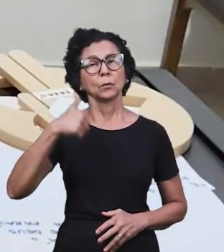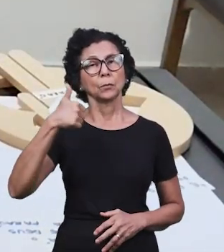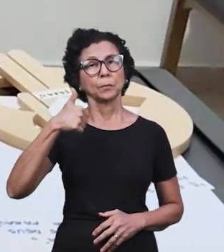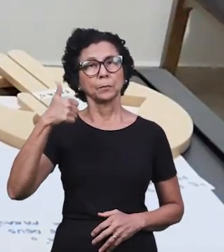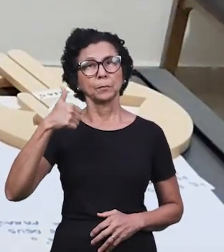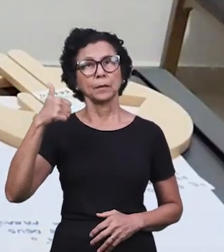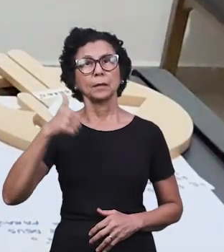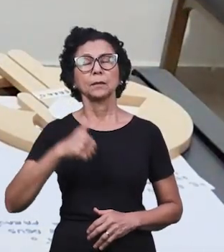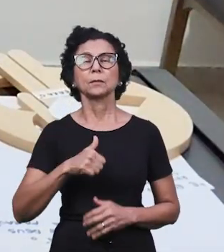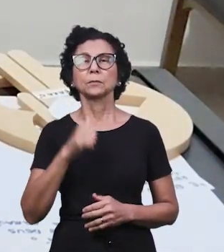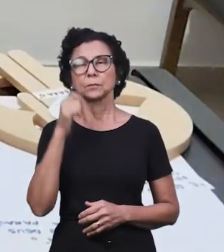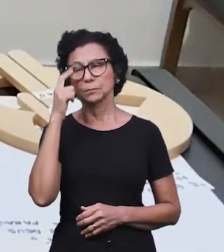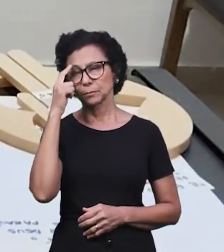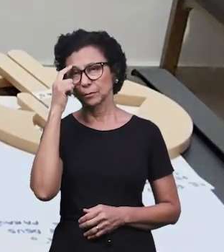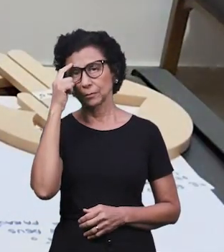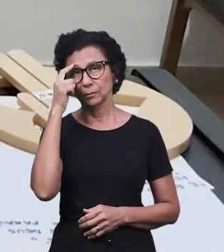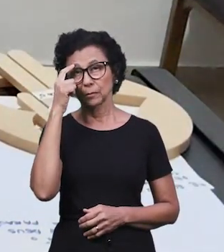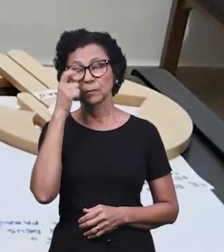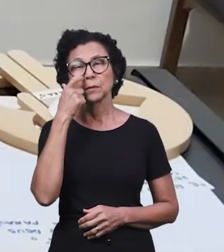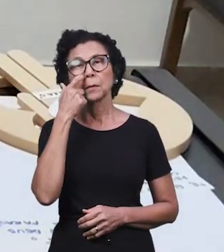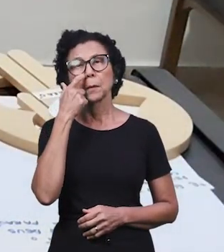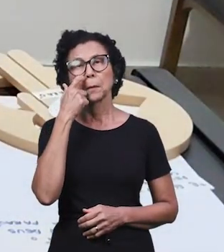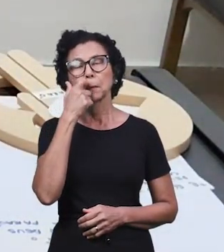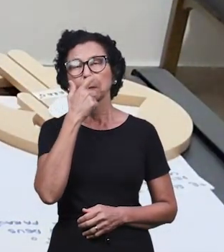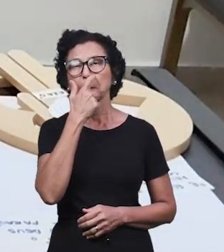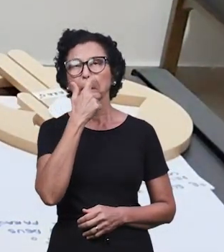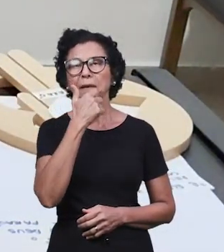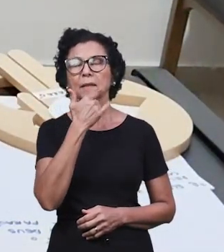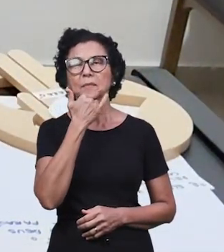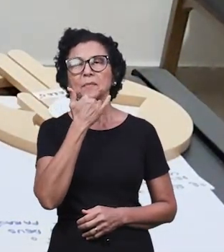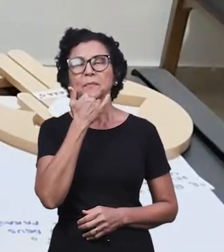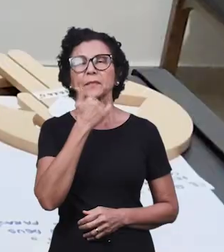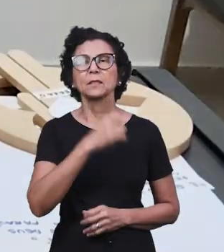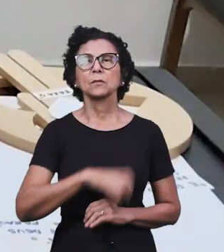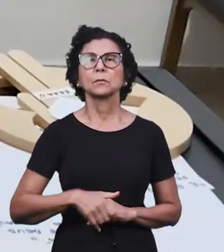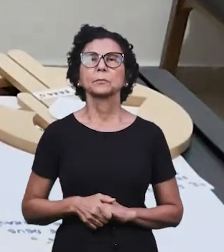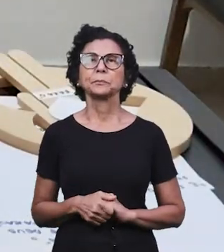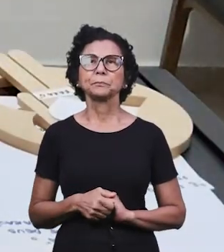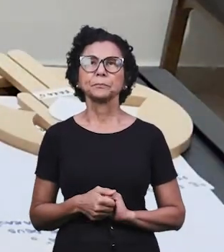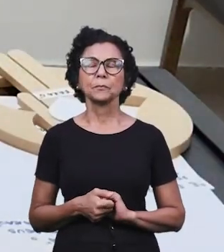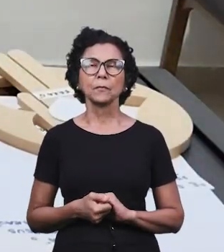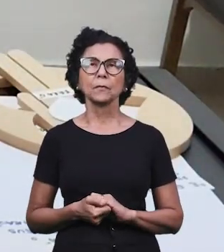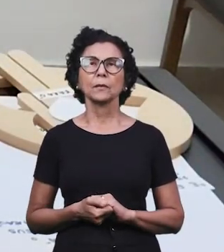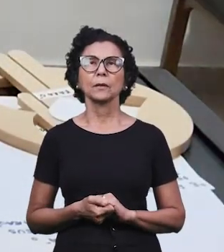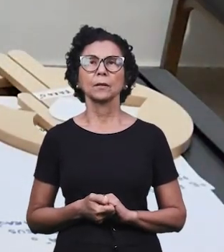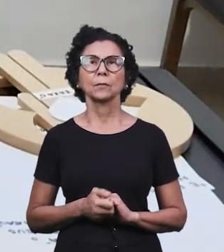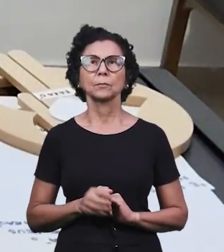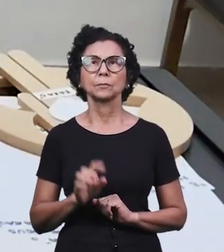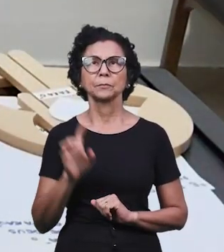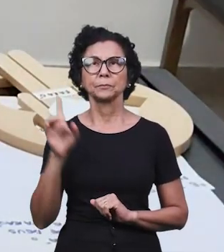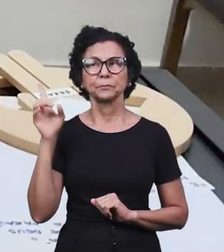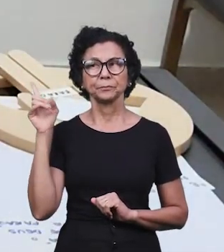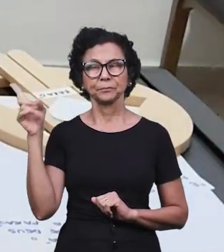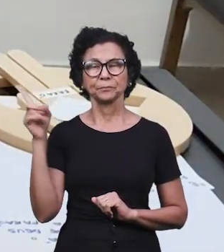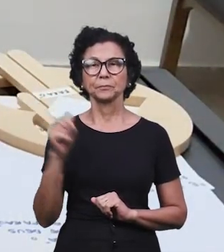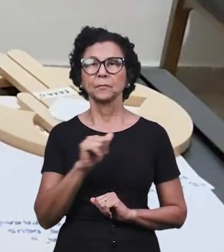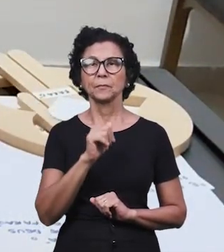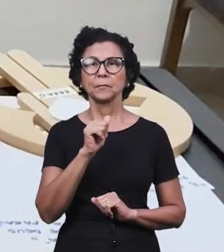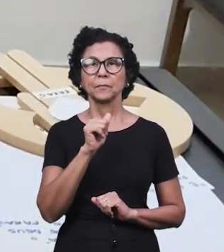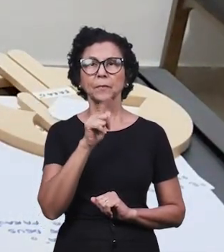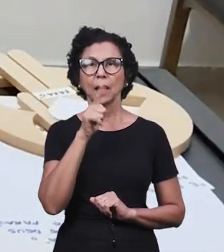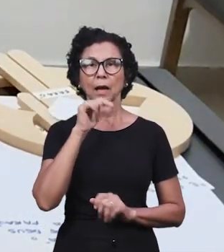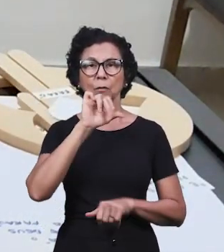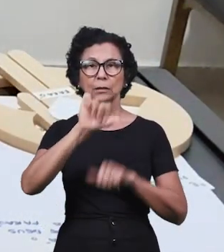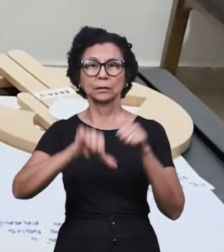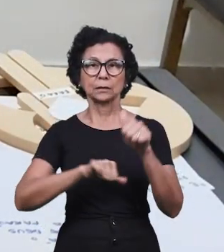enviou, sempre trazendo aqui a contextualização, né? O primeiro sinal que o Senhor enviou foi transformar